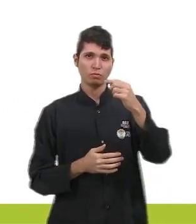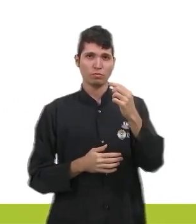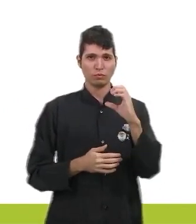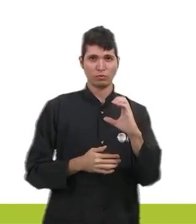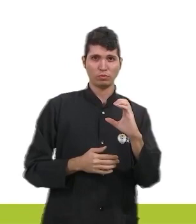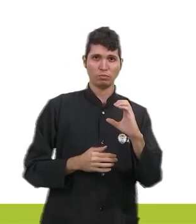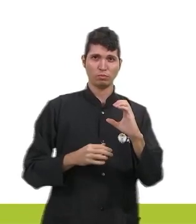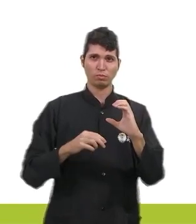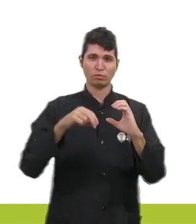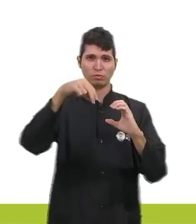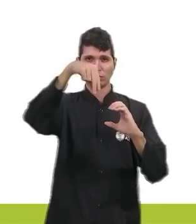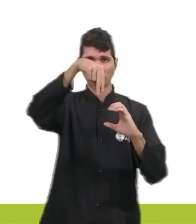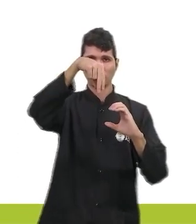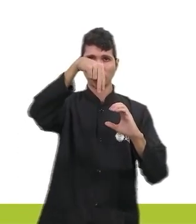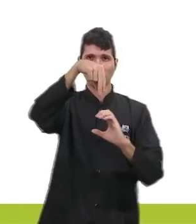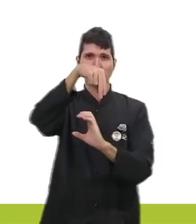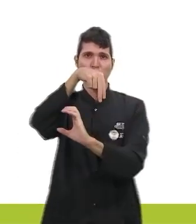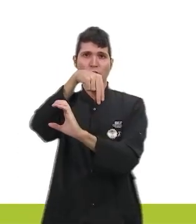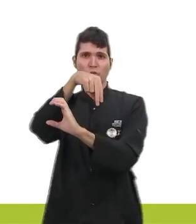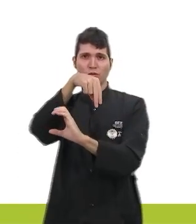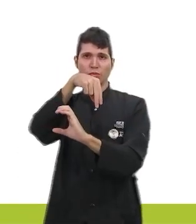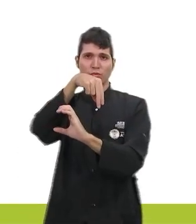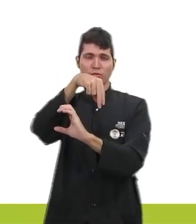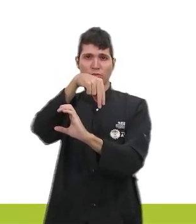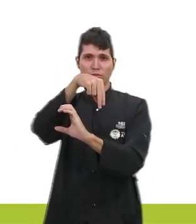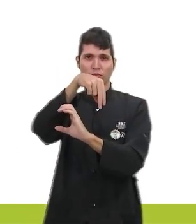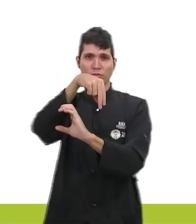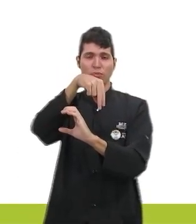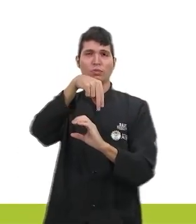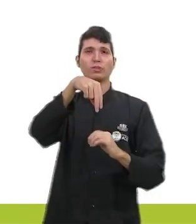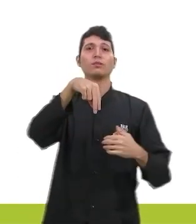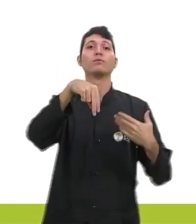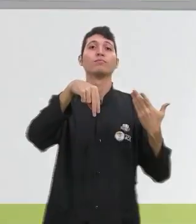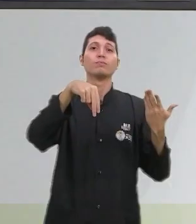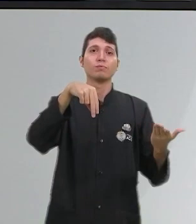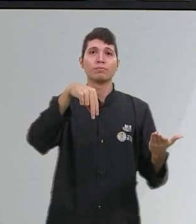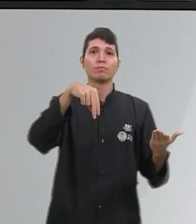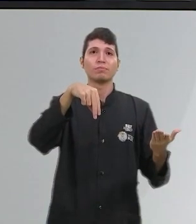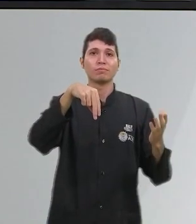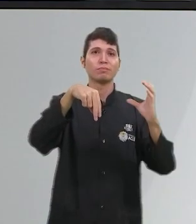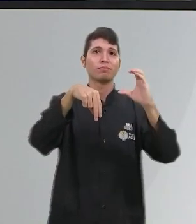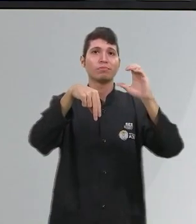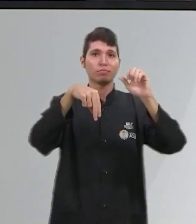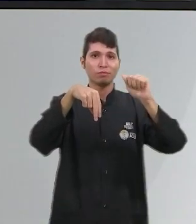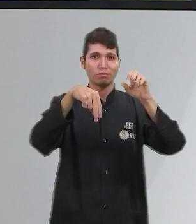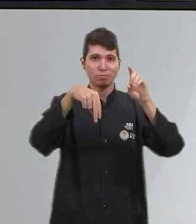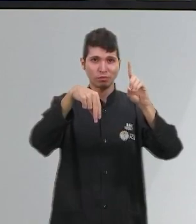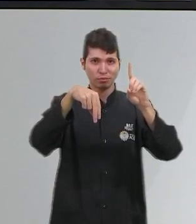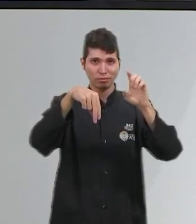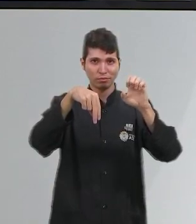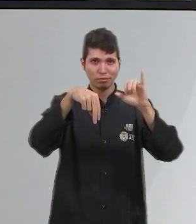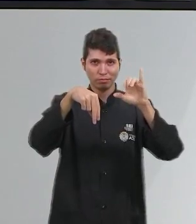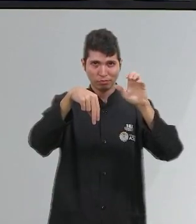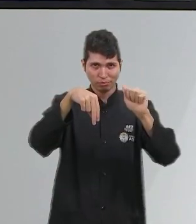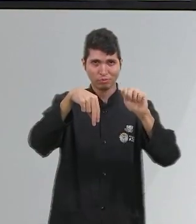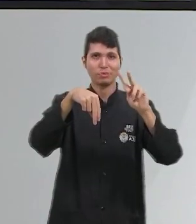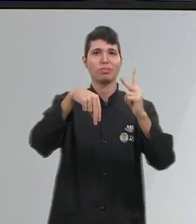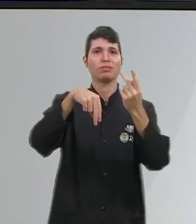dupla ligação. Então, nitrogênio entre 2 carbonos, cadeia heterogênea.